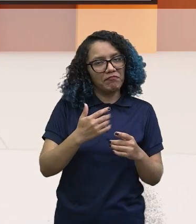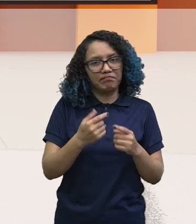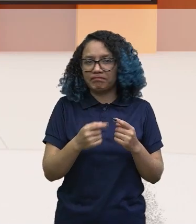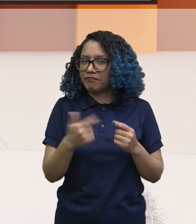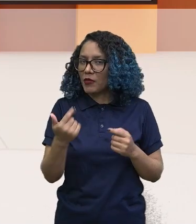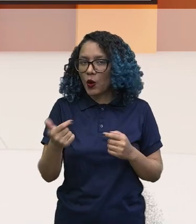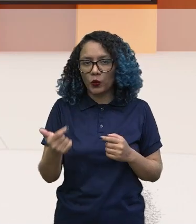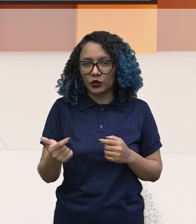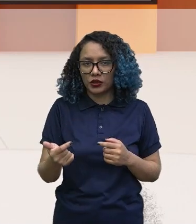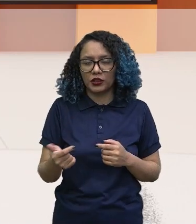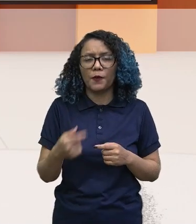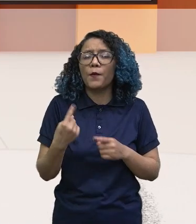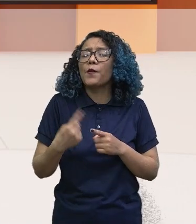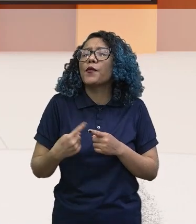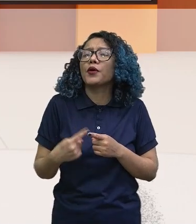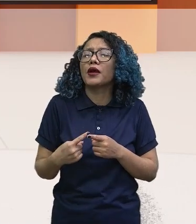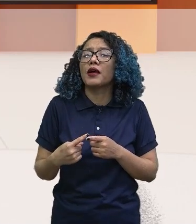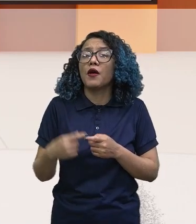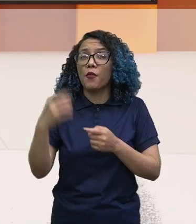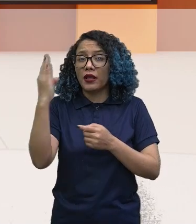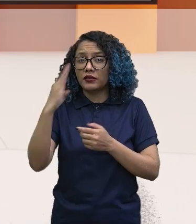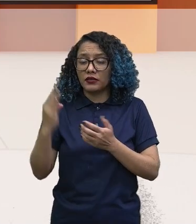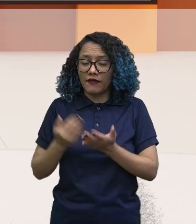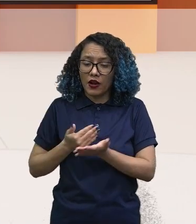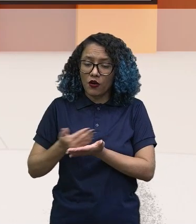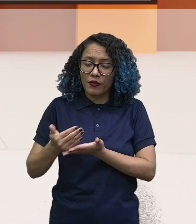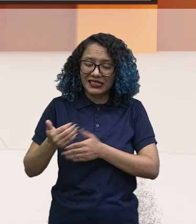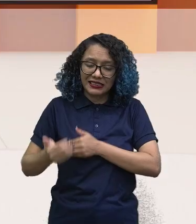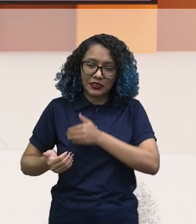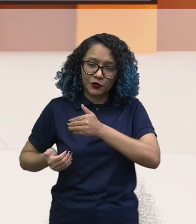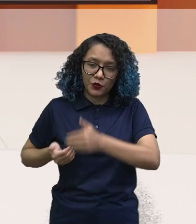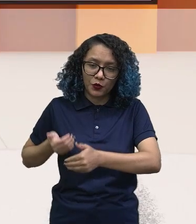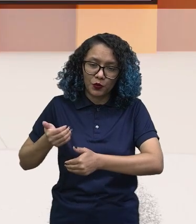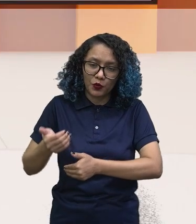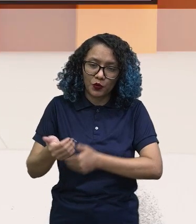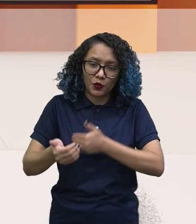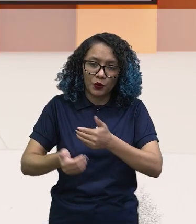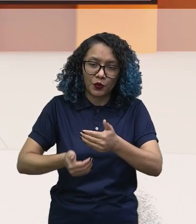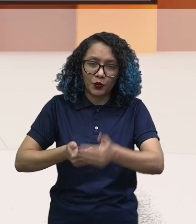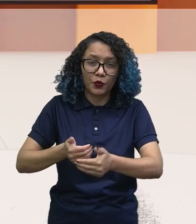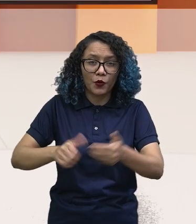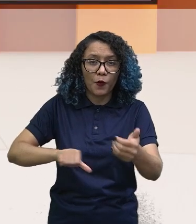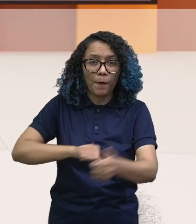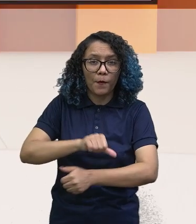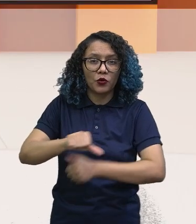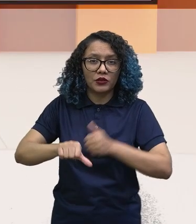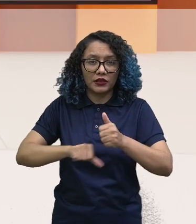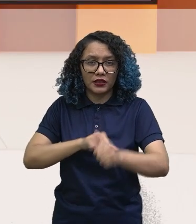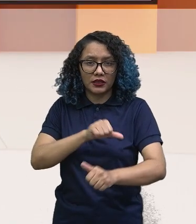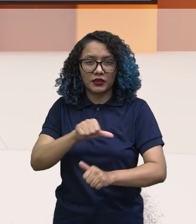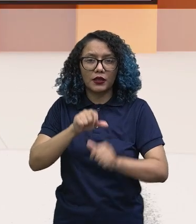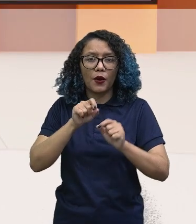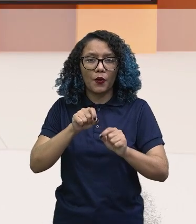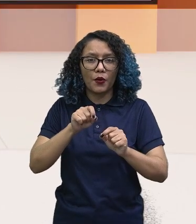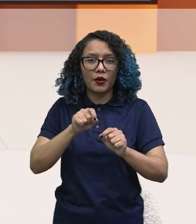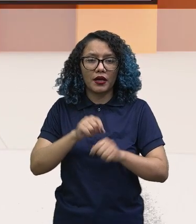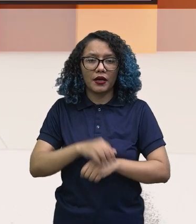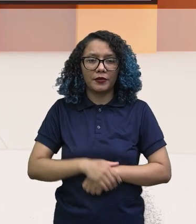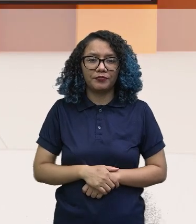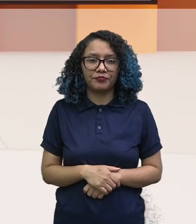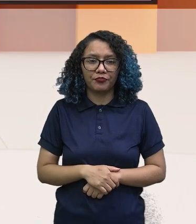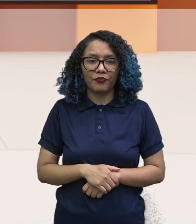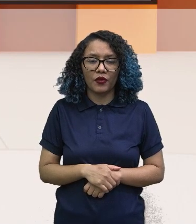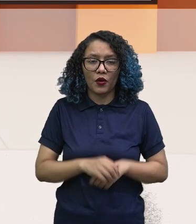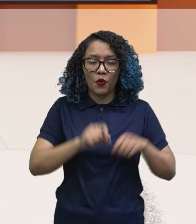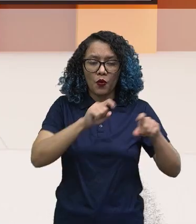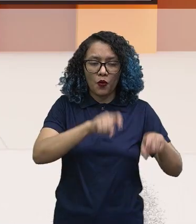estava passando por esse processo de mudança entre a saída do